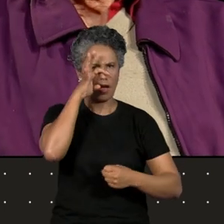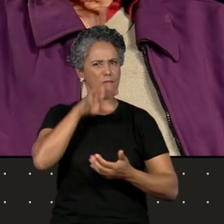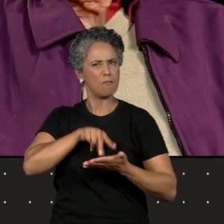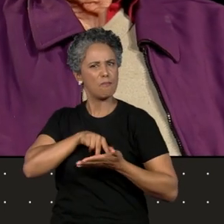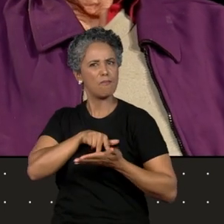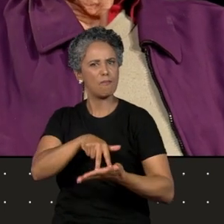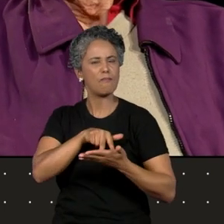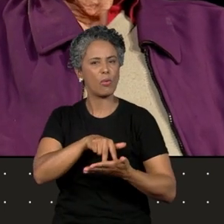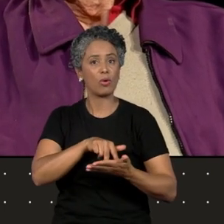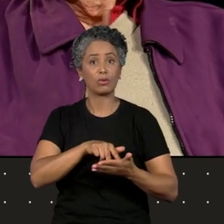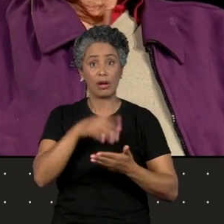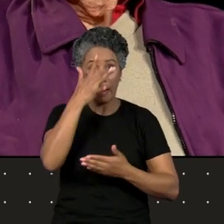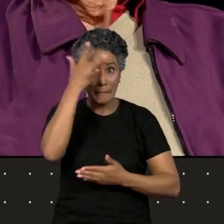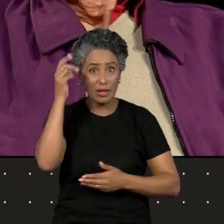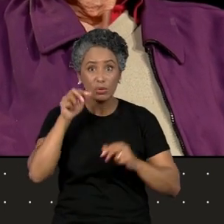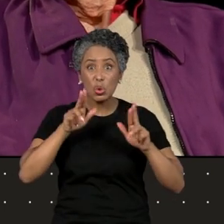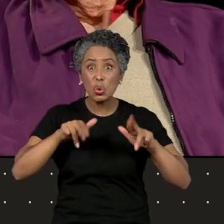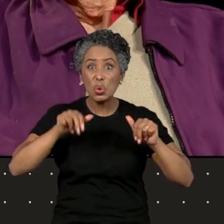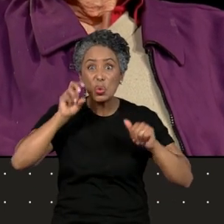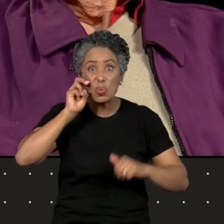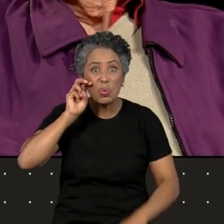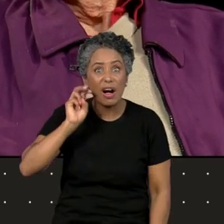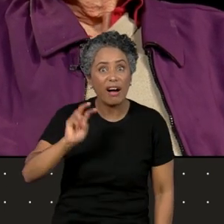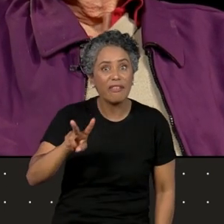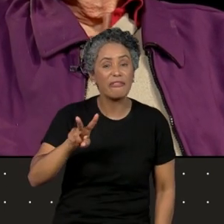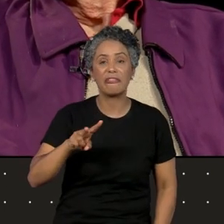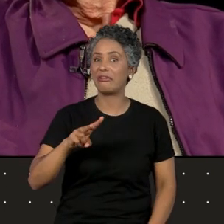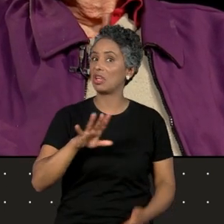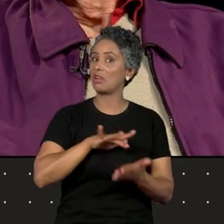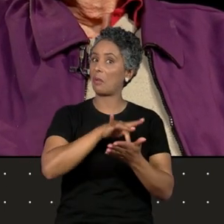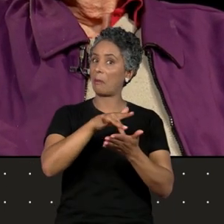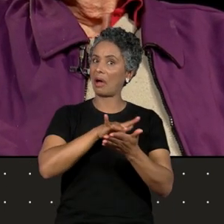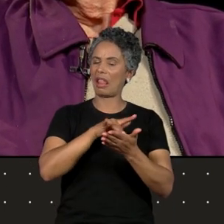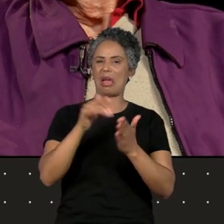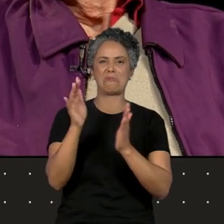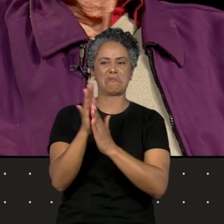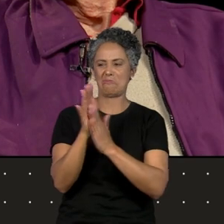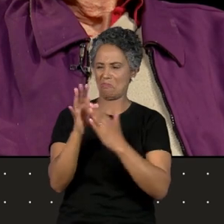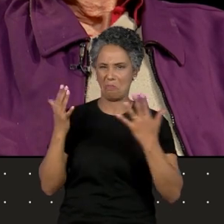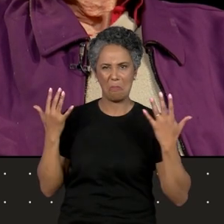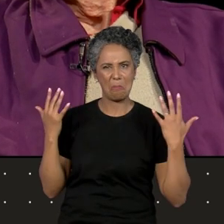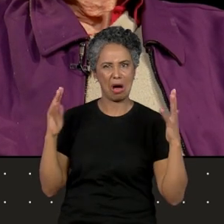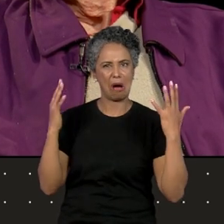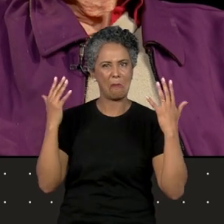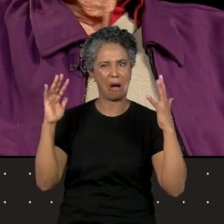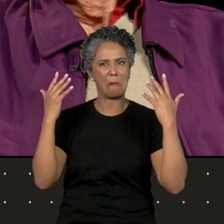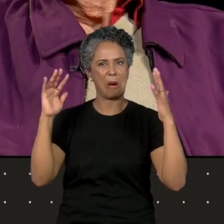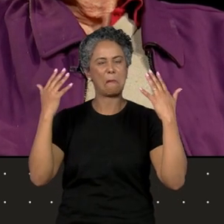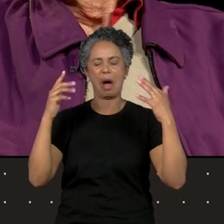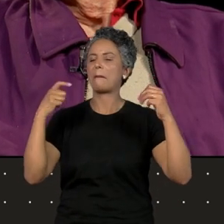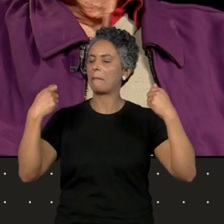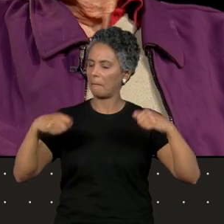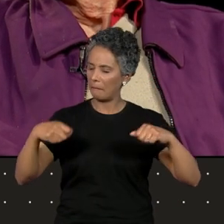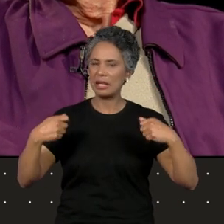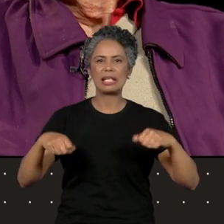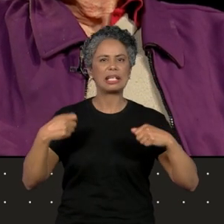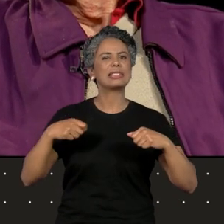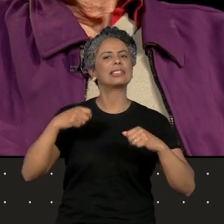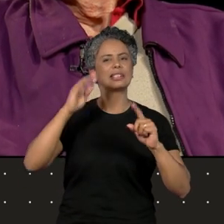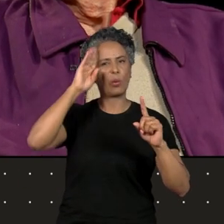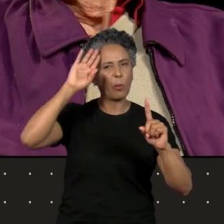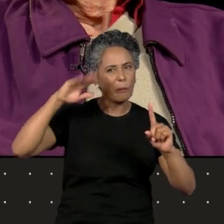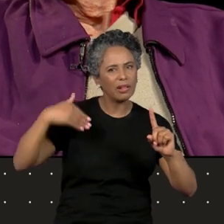dança nem balé, teatralmente falando. Décio Otero merece uma homenagem, merece ser cultuado, porque é um pioneiro